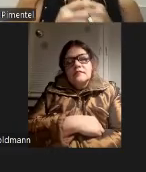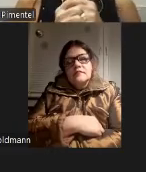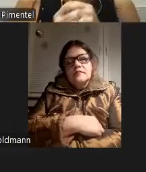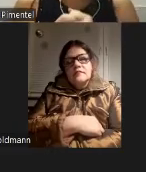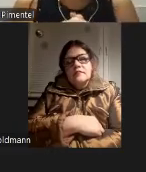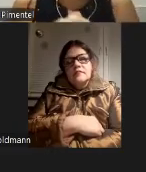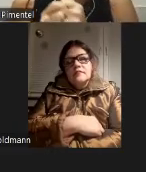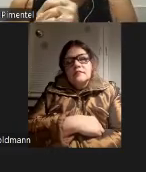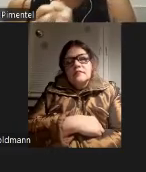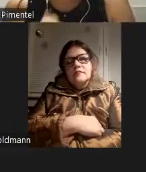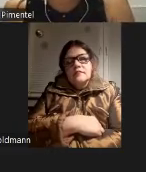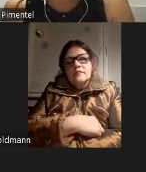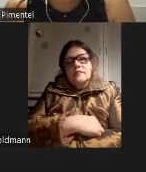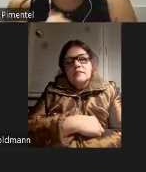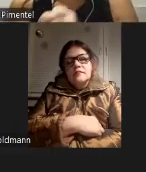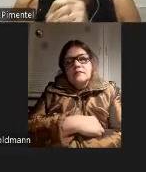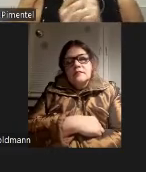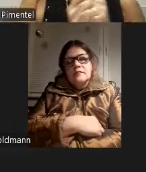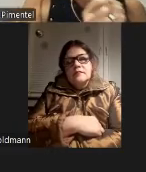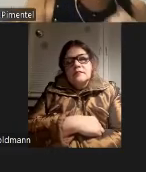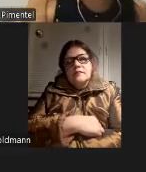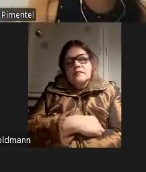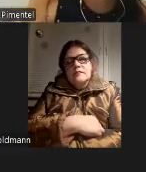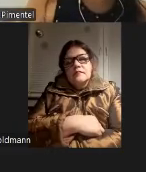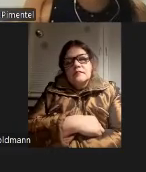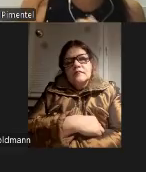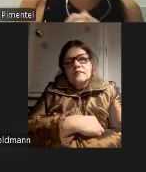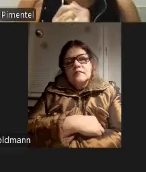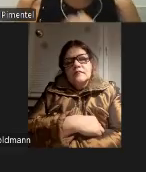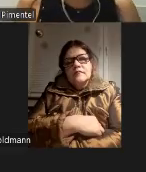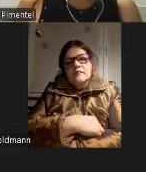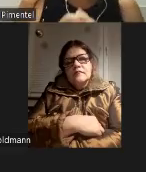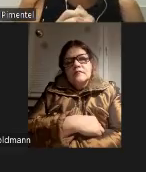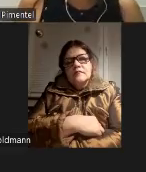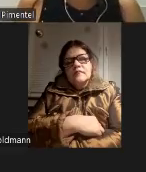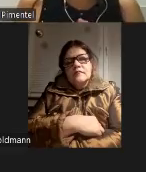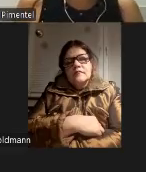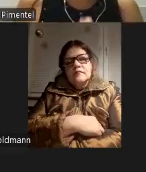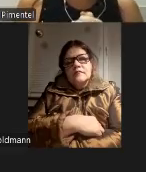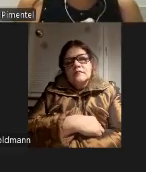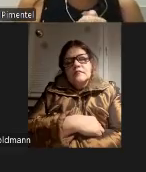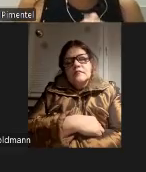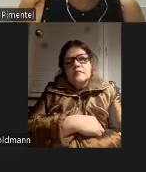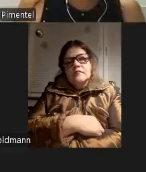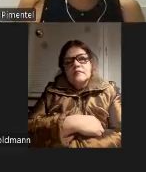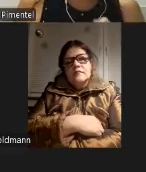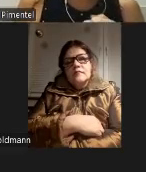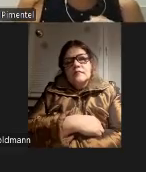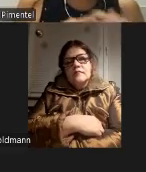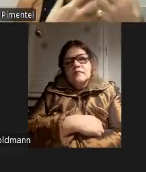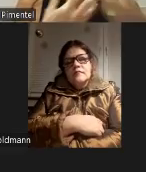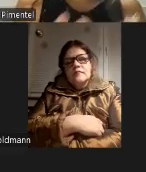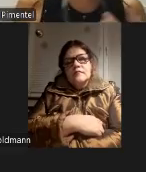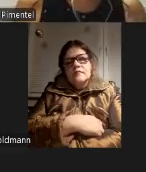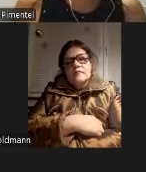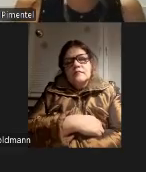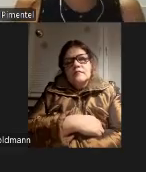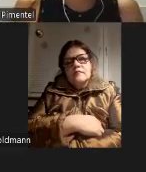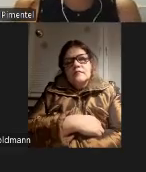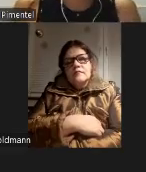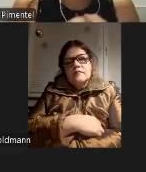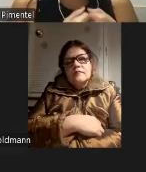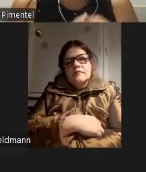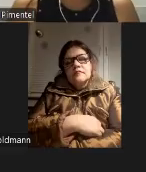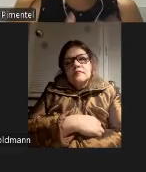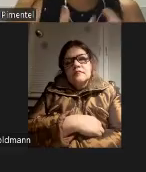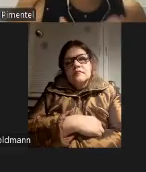autoestima, porque compromete estética, visto que trabalha com obesidade, a gente compromete liberação de hormônios,